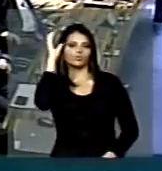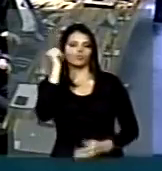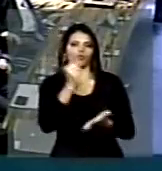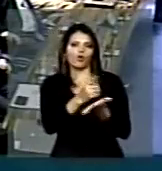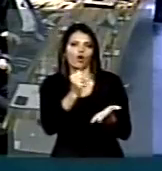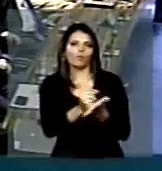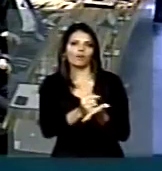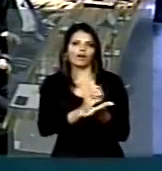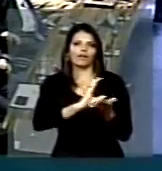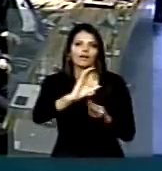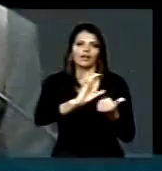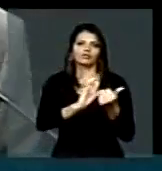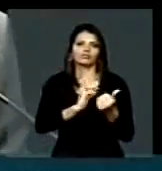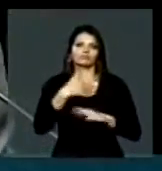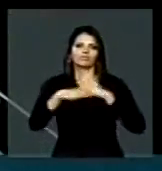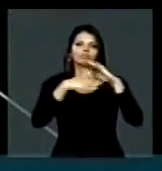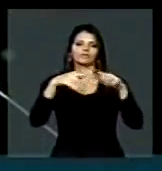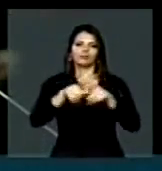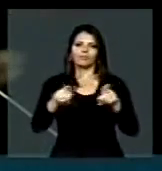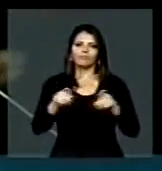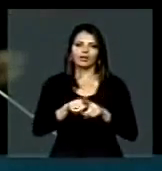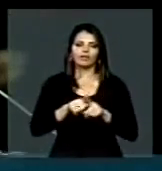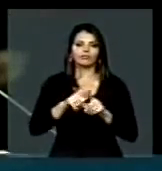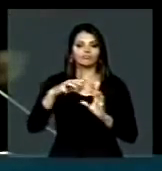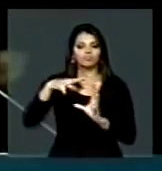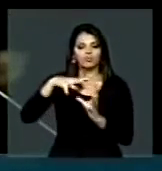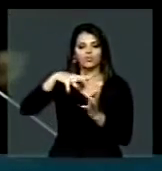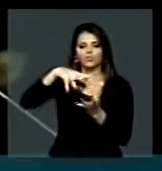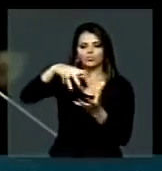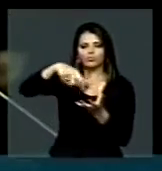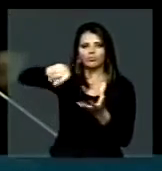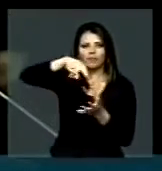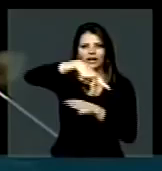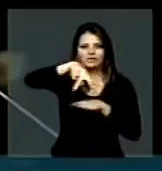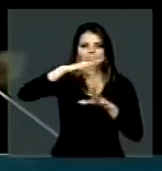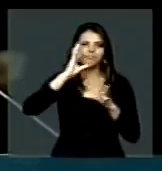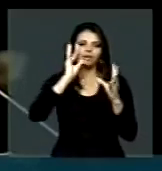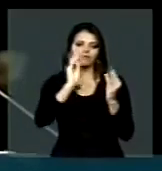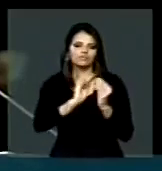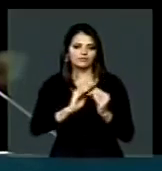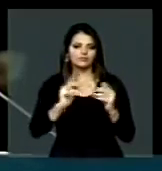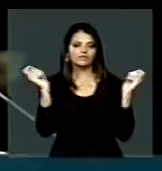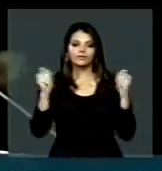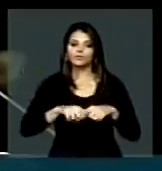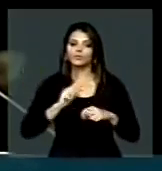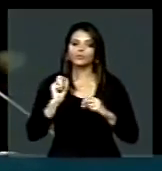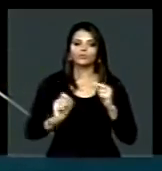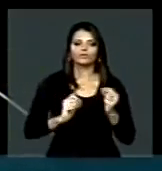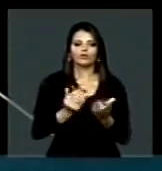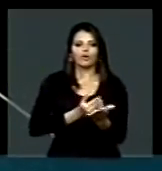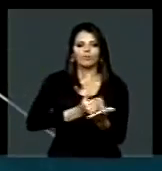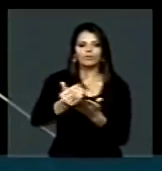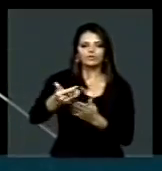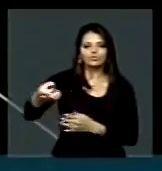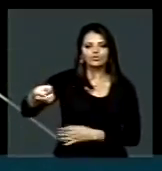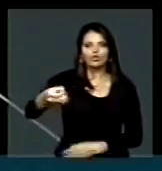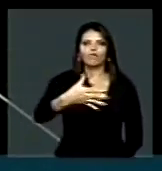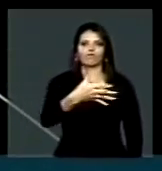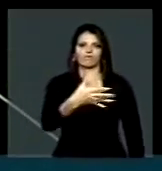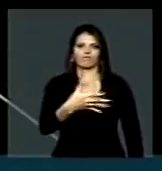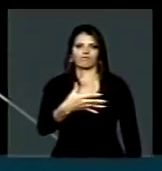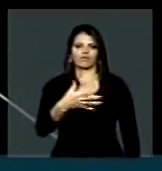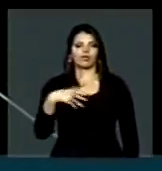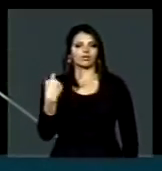por crédito apenas. Eu acho que o mundo percebeu que está o começo de uma nova fase.